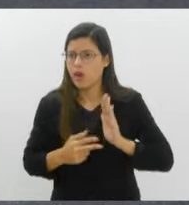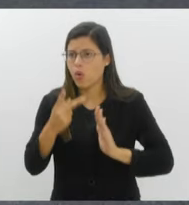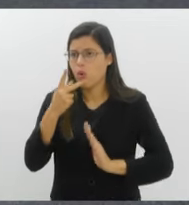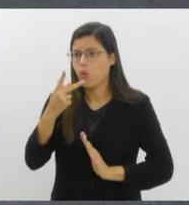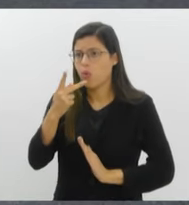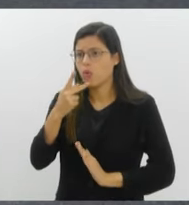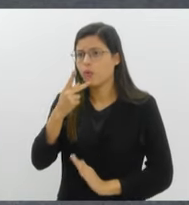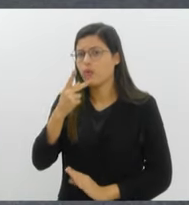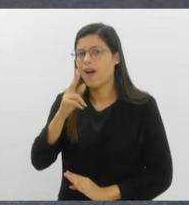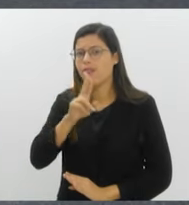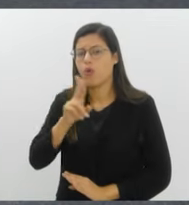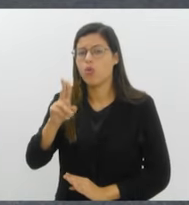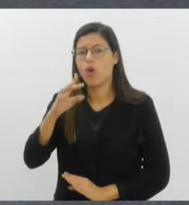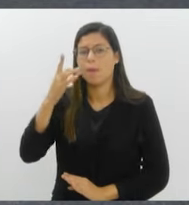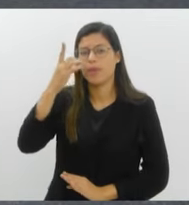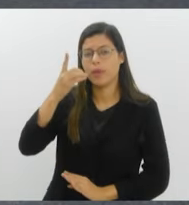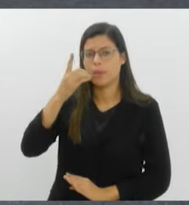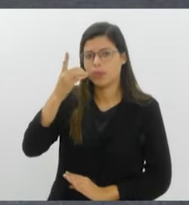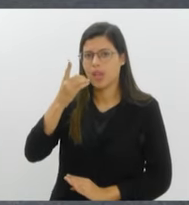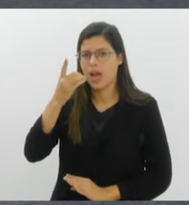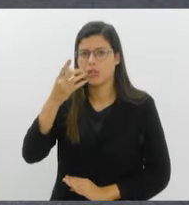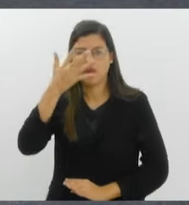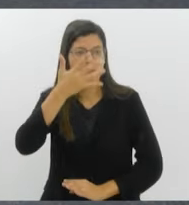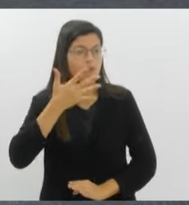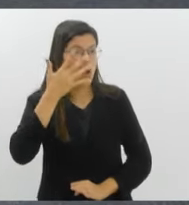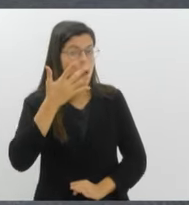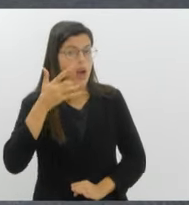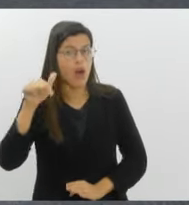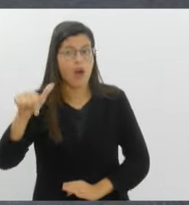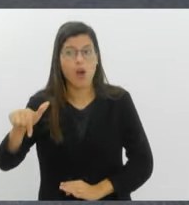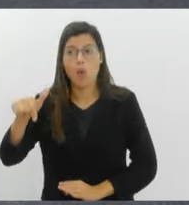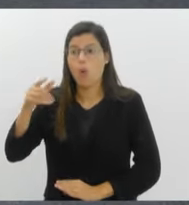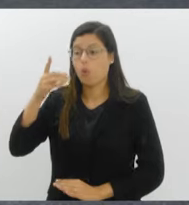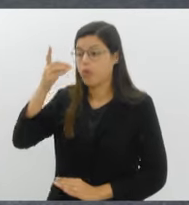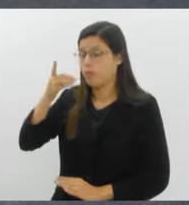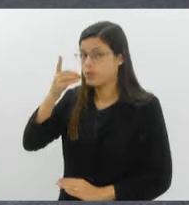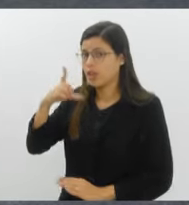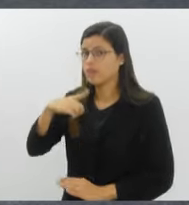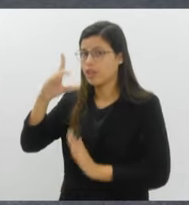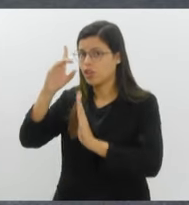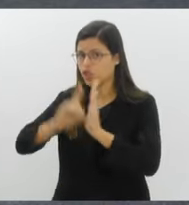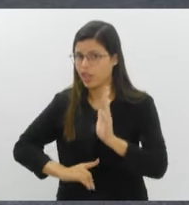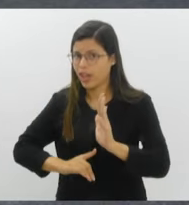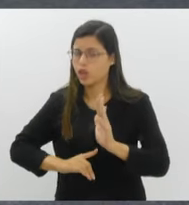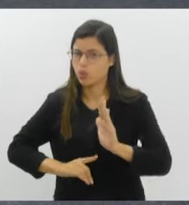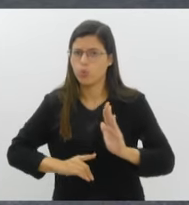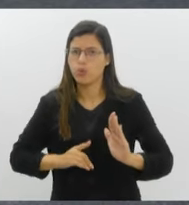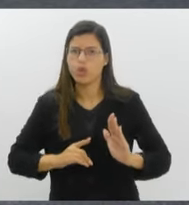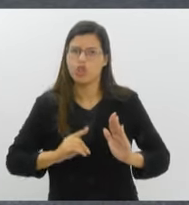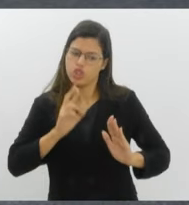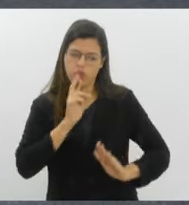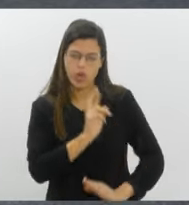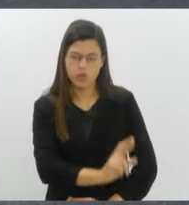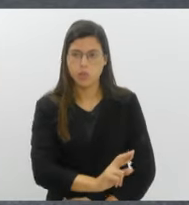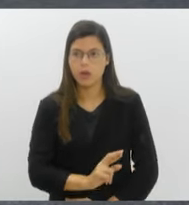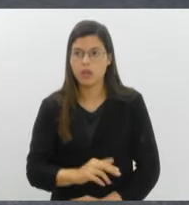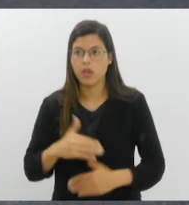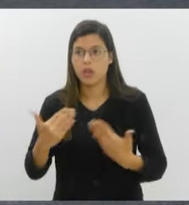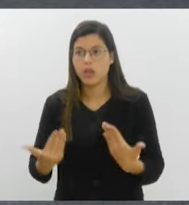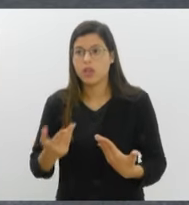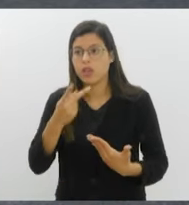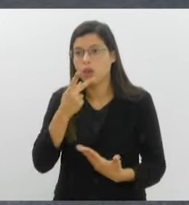deputado na sua fala, o deputado citado tem direito regimental de vir fazer uso da palavra. Então, vou citar seu nome.